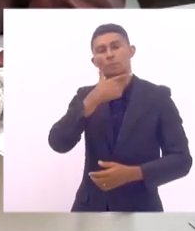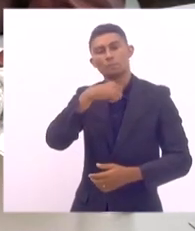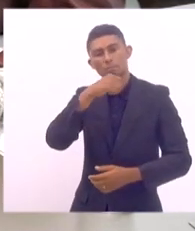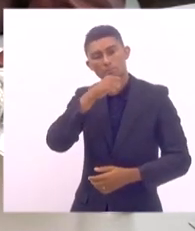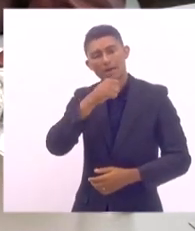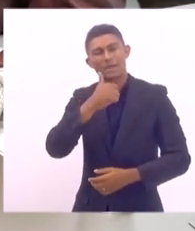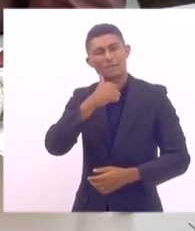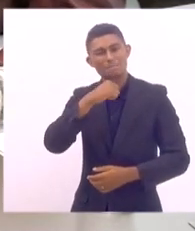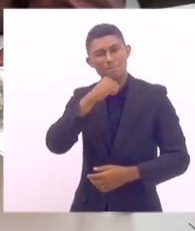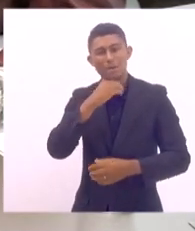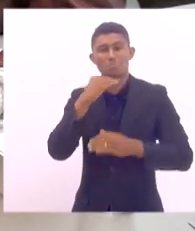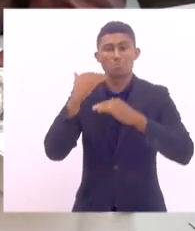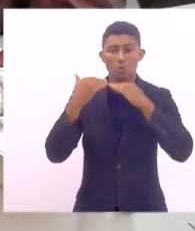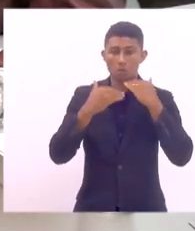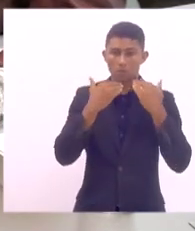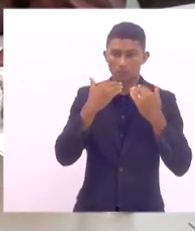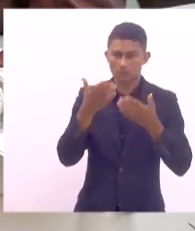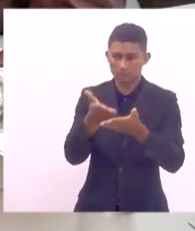o benefício